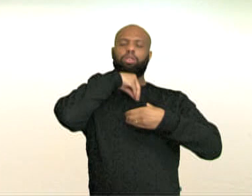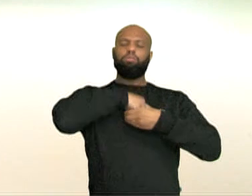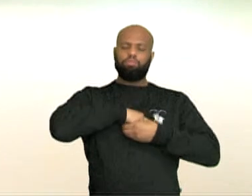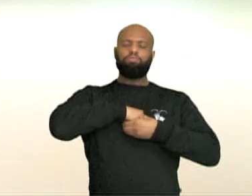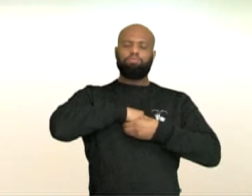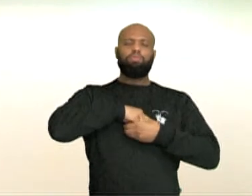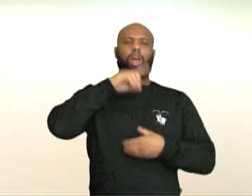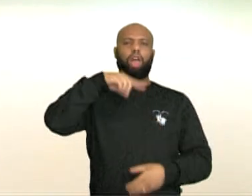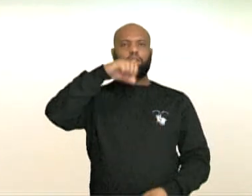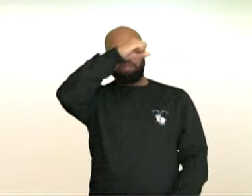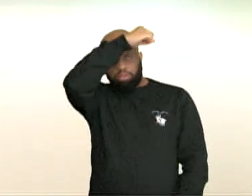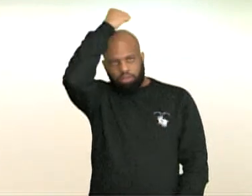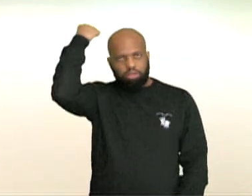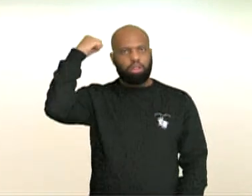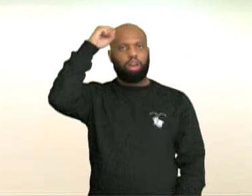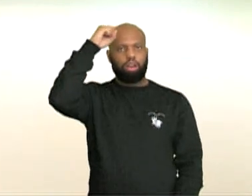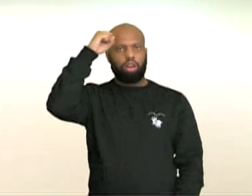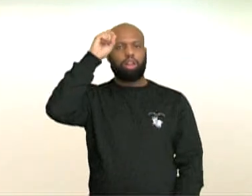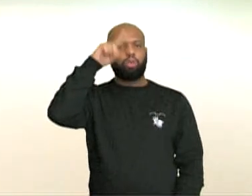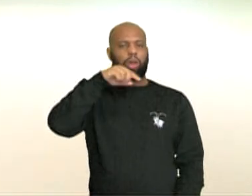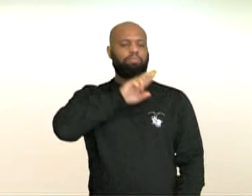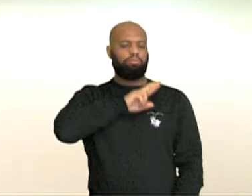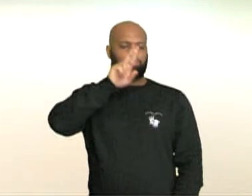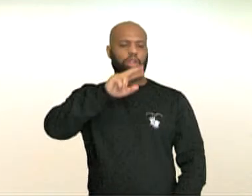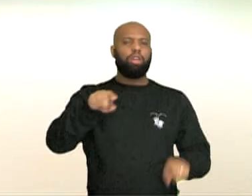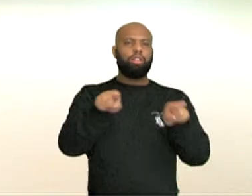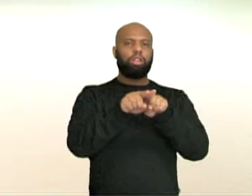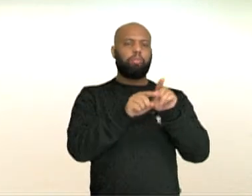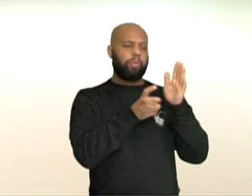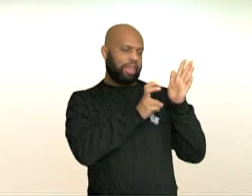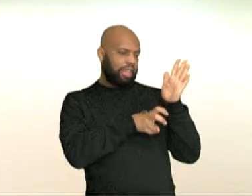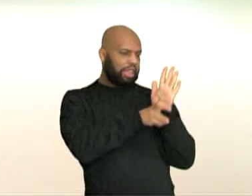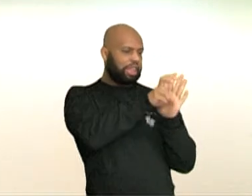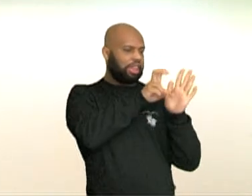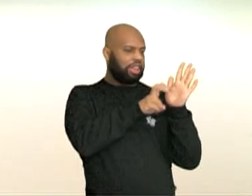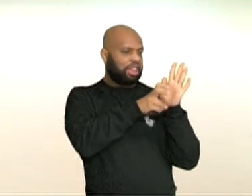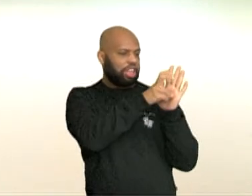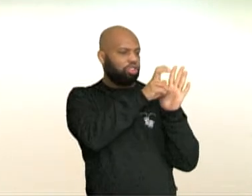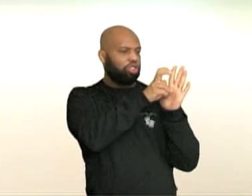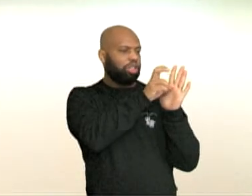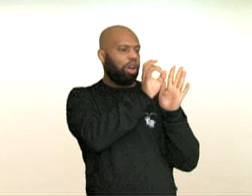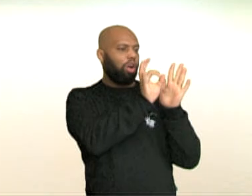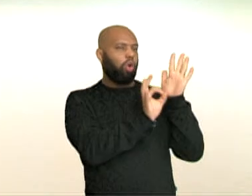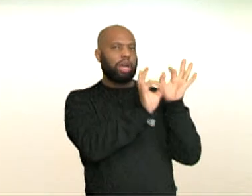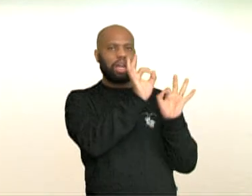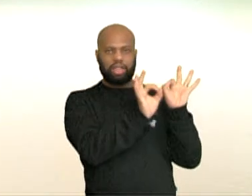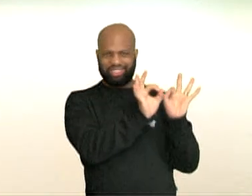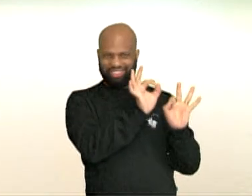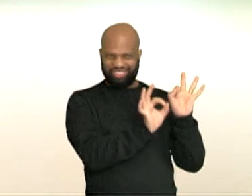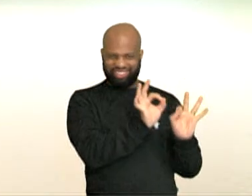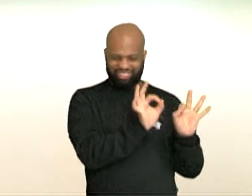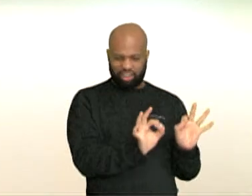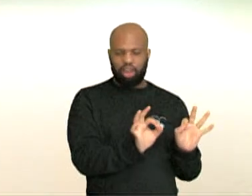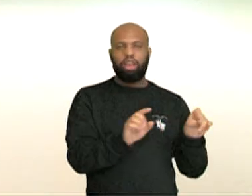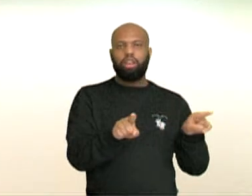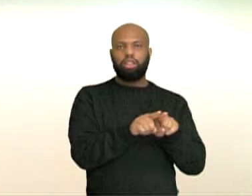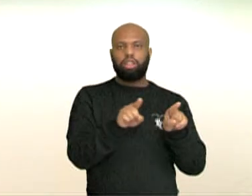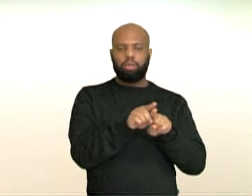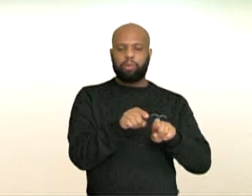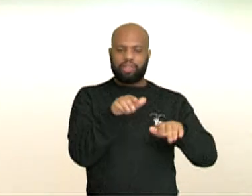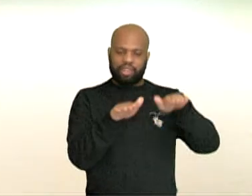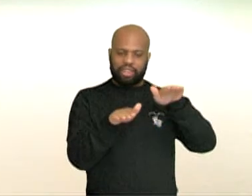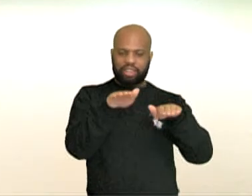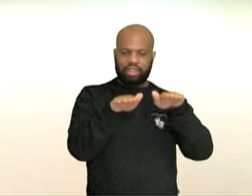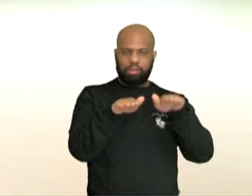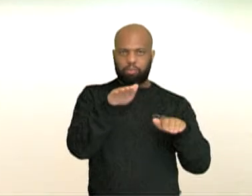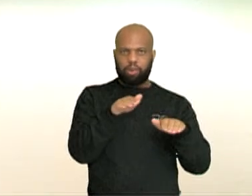mais religiosa. E a questão do equilíbrio energético, para você se reorganizar, se reequilibrar e